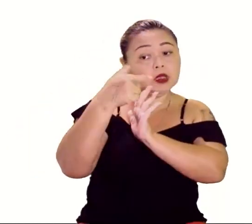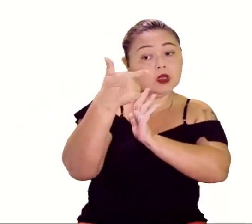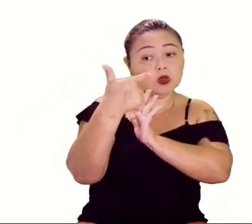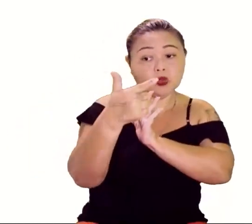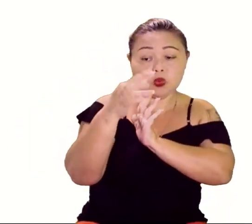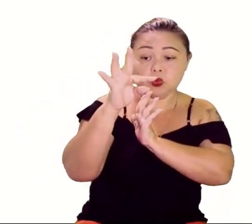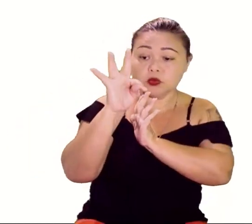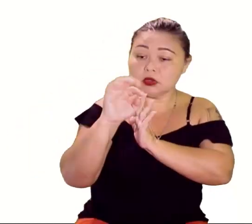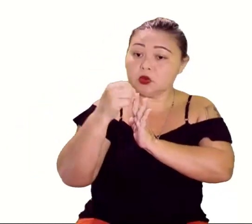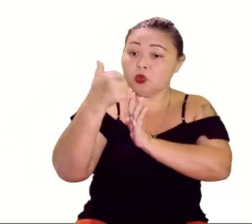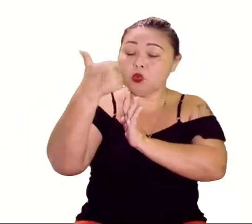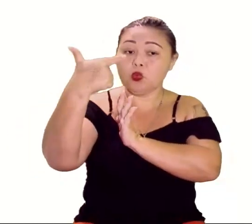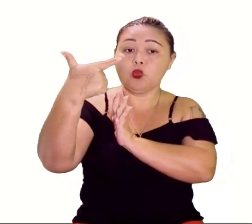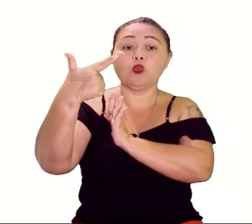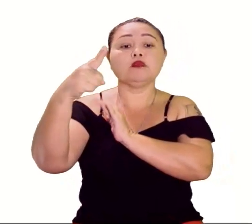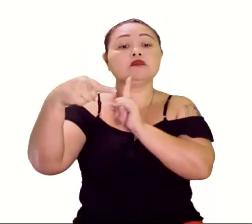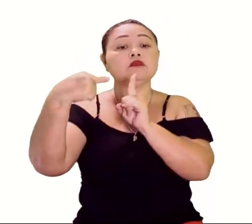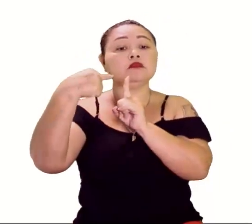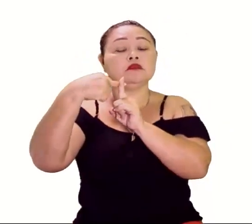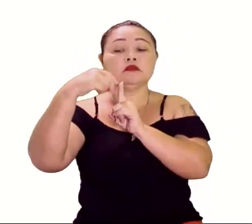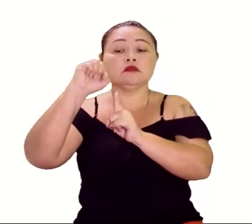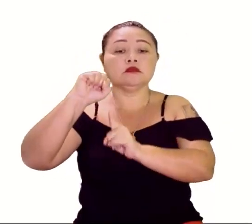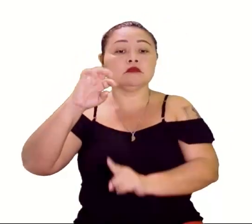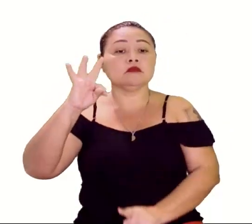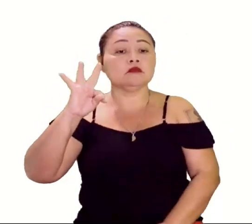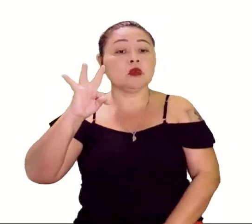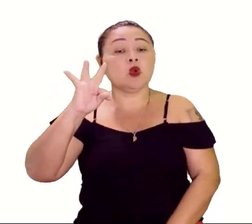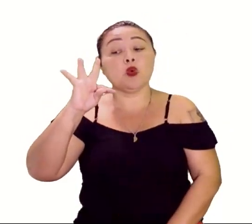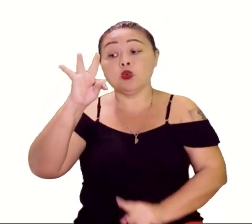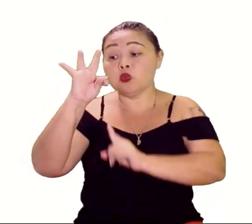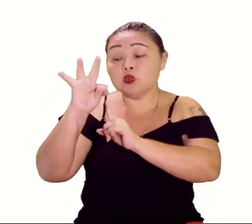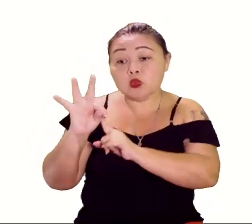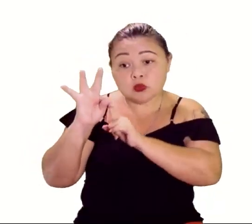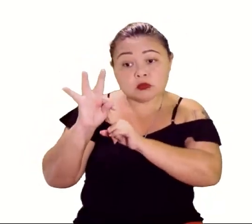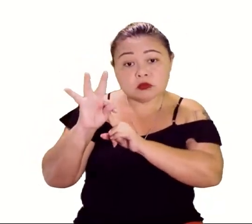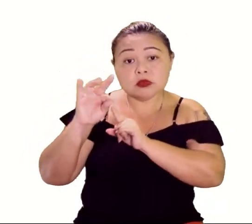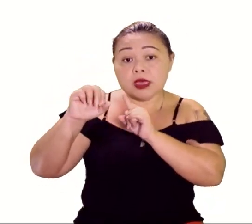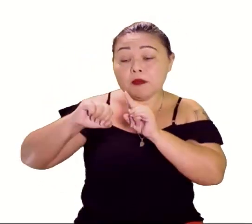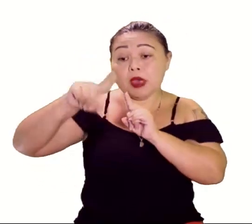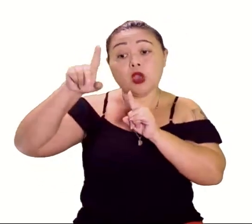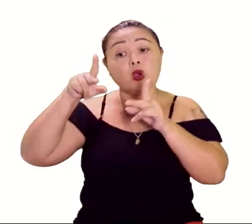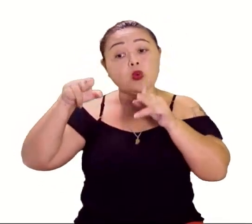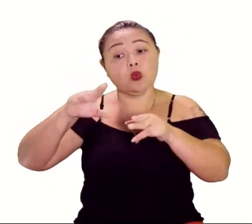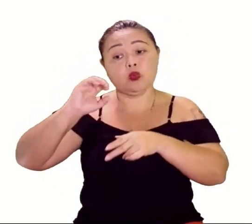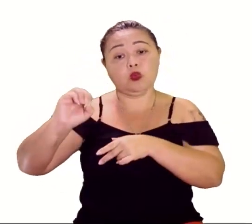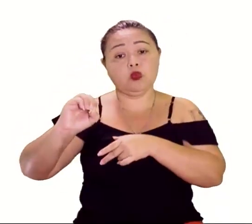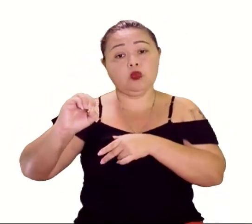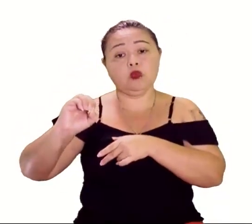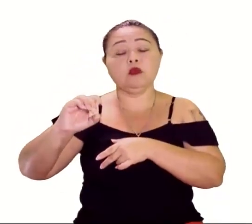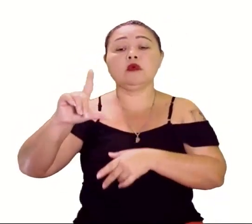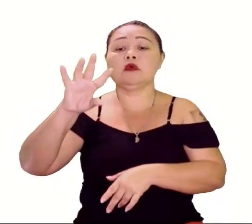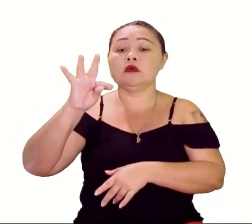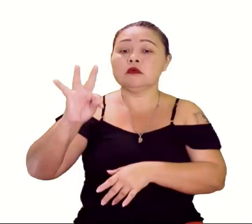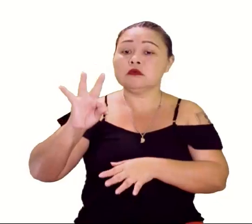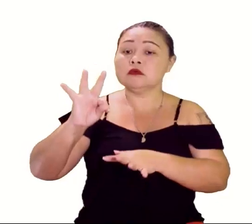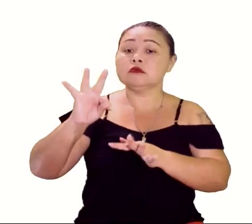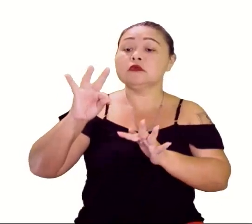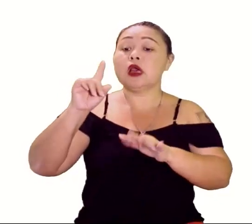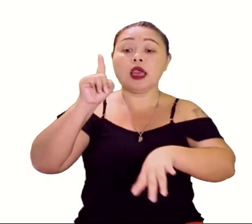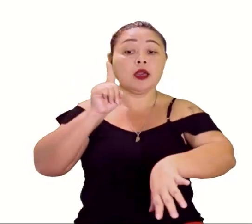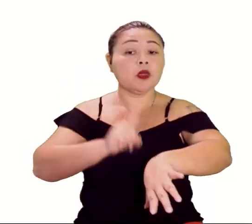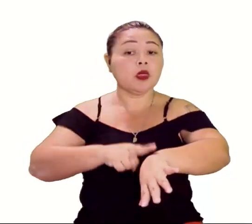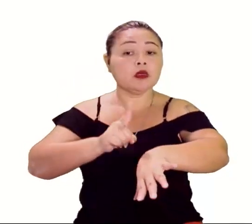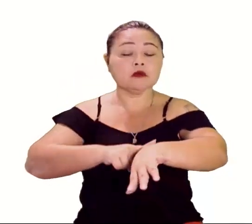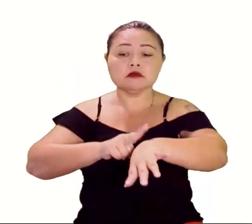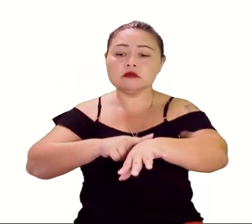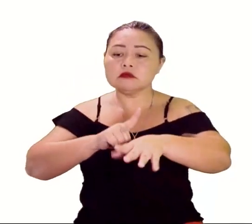mais 8t, com t maior ou igual a 0, onde t é o tempo medido em